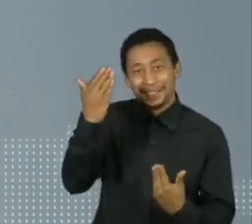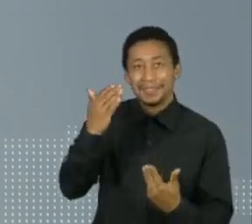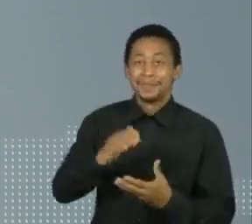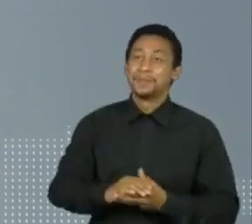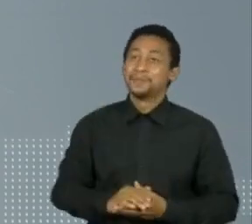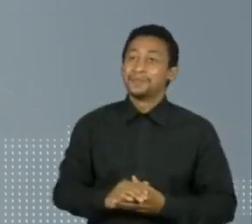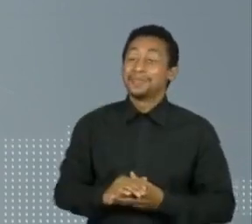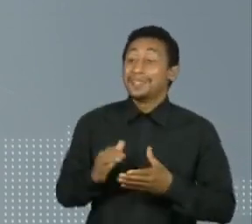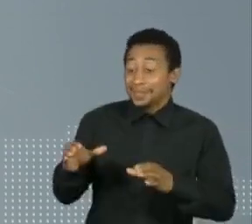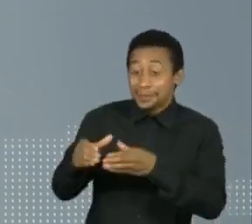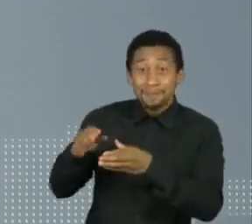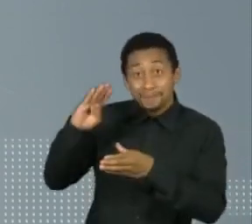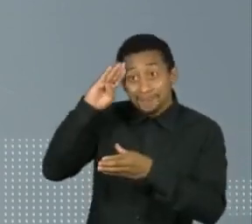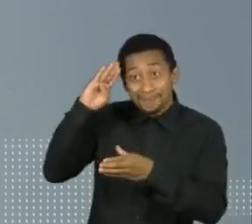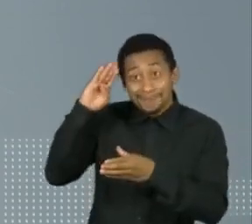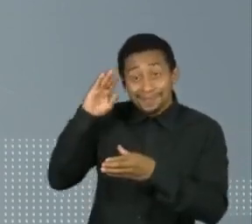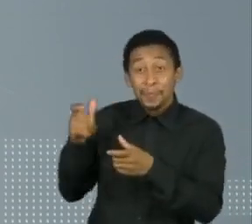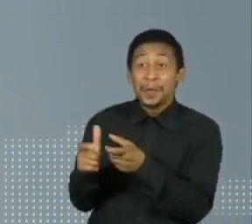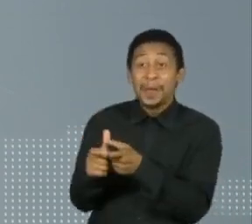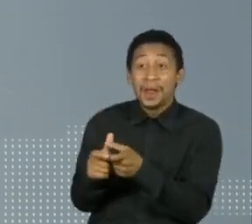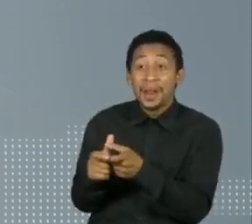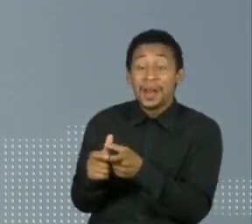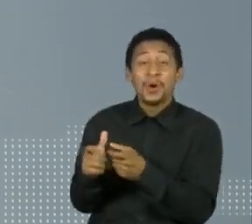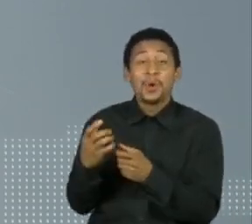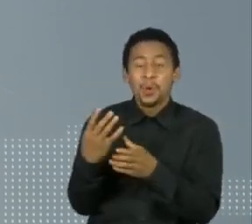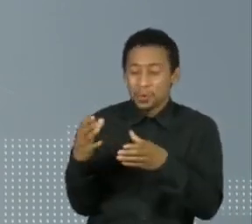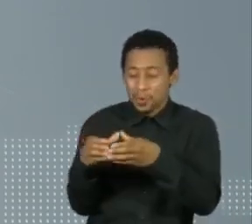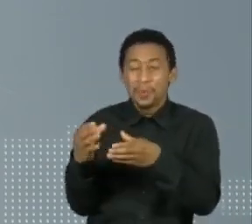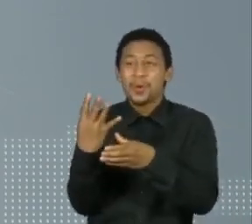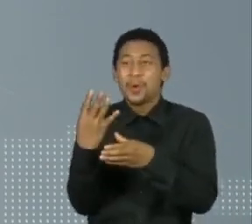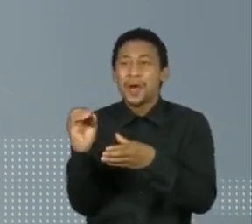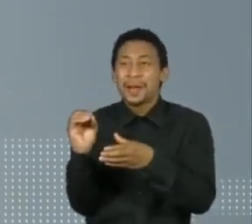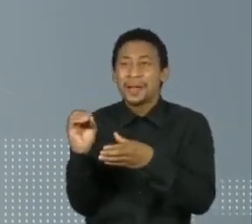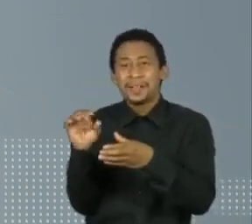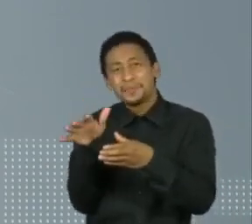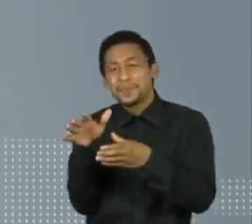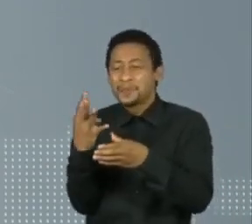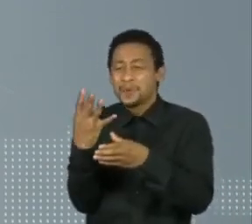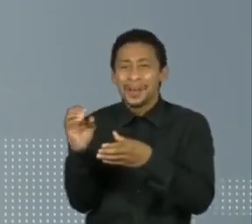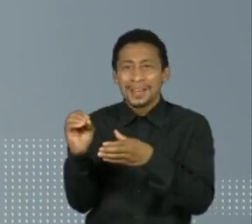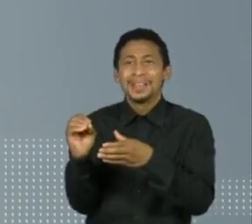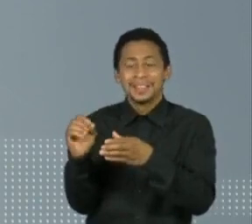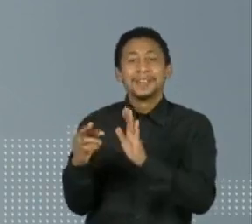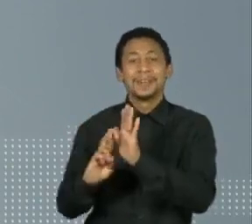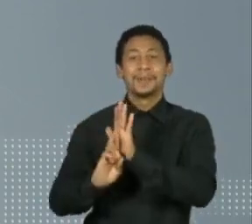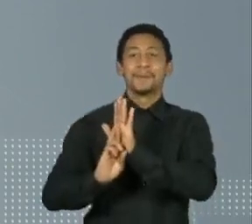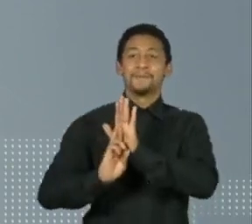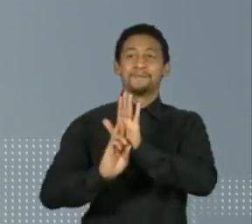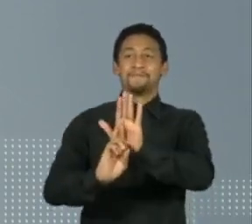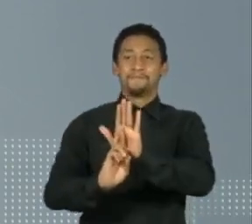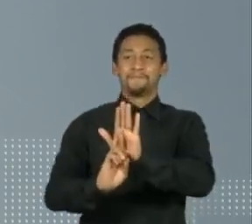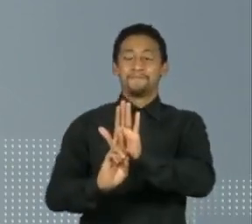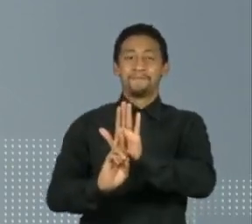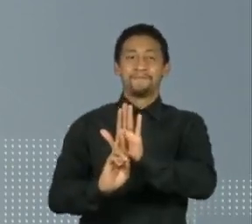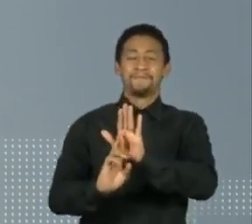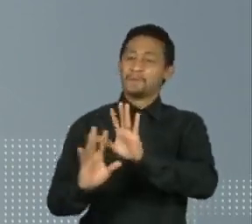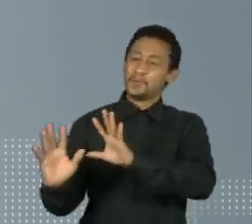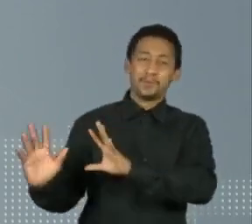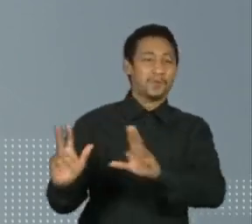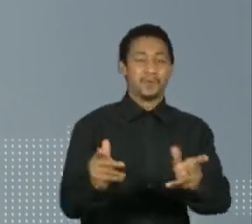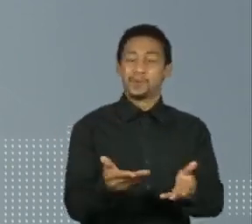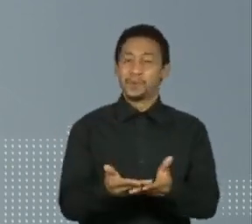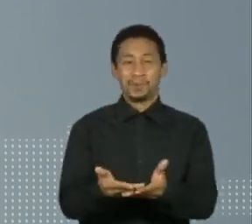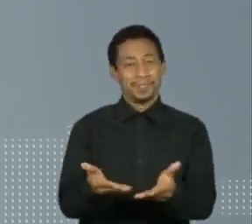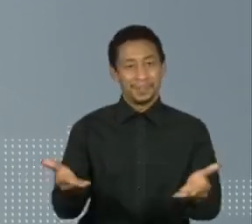Academia é uma galerinha desse tamanho, são 40, mas representam tudo isso,